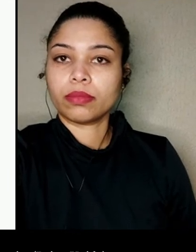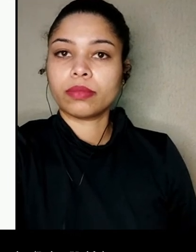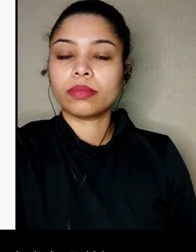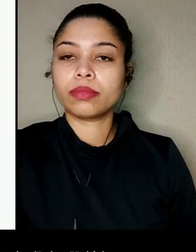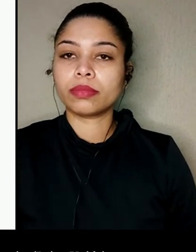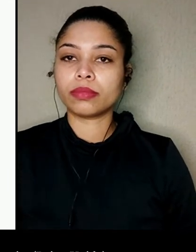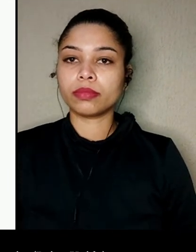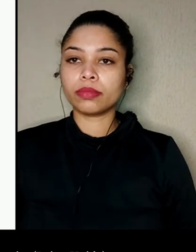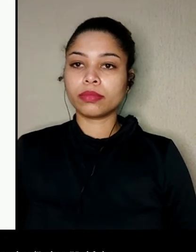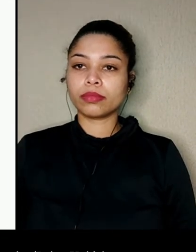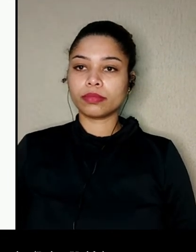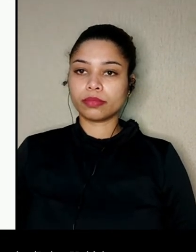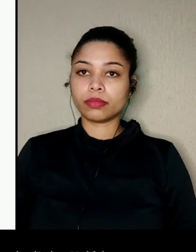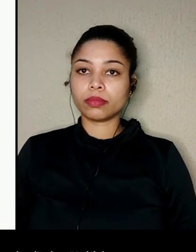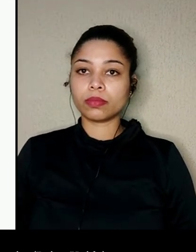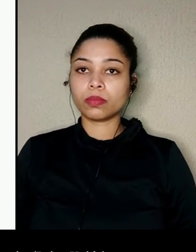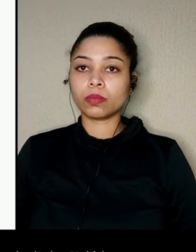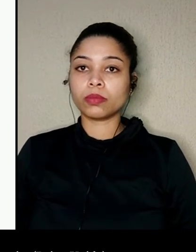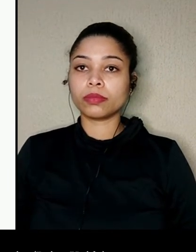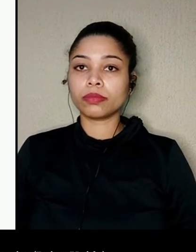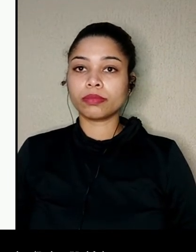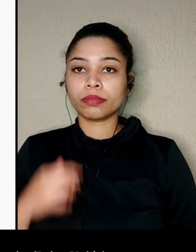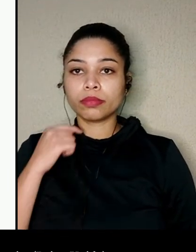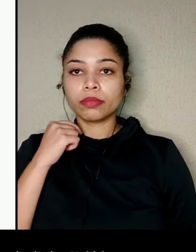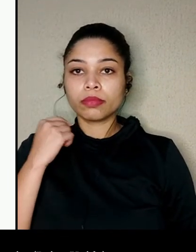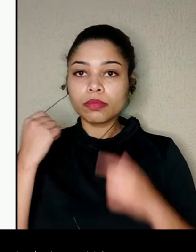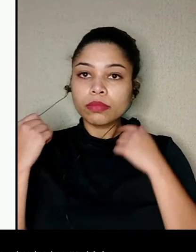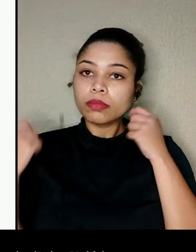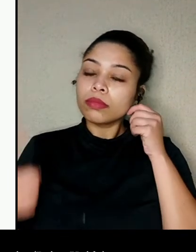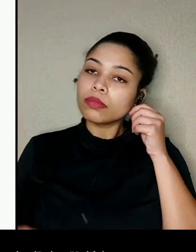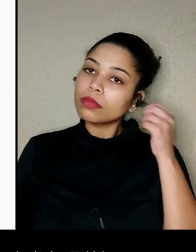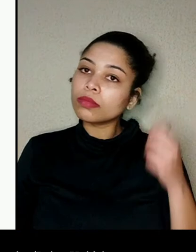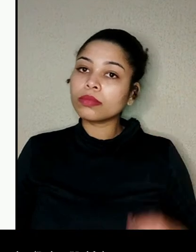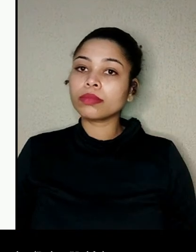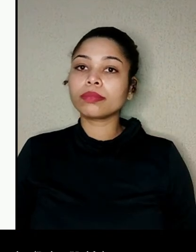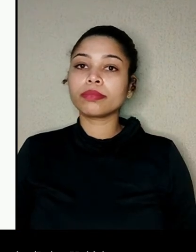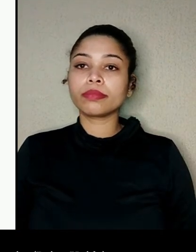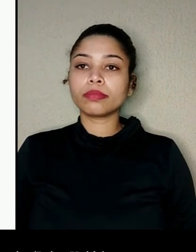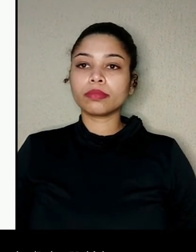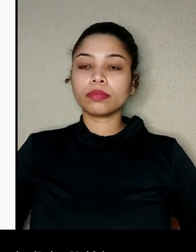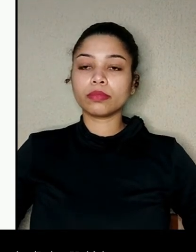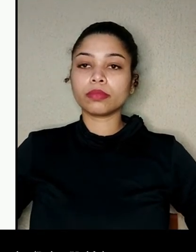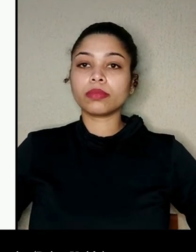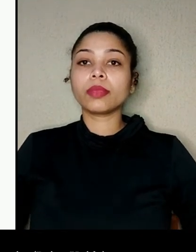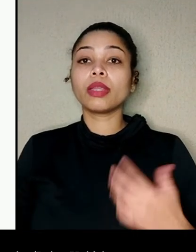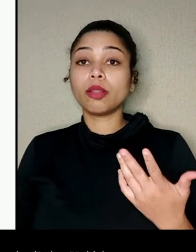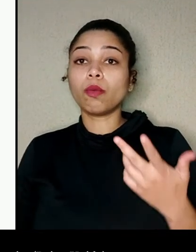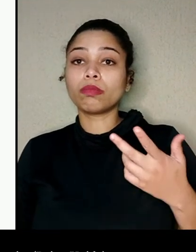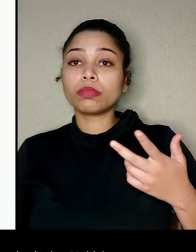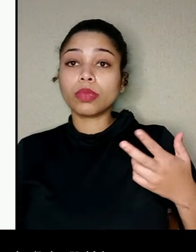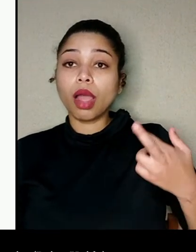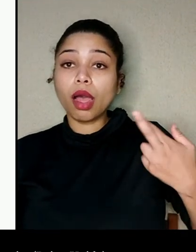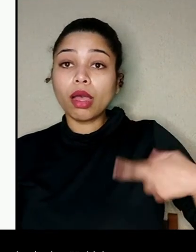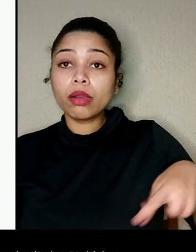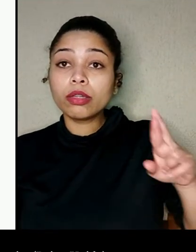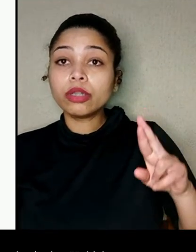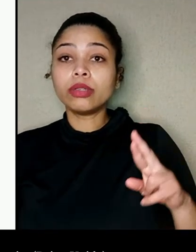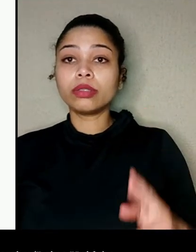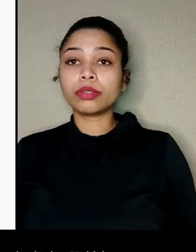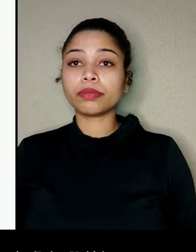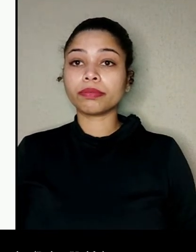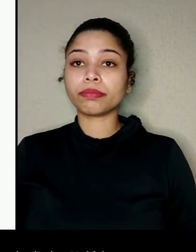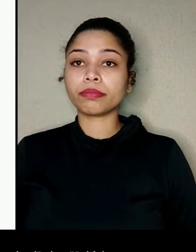eu gostaria de pensar em como a religião entra nesse contexto Porque como nós sabemos desde